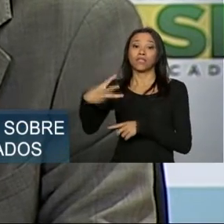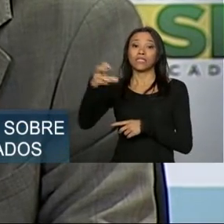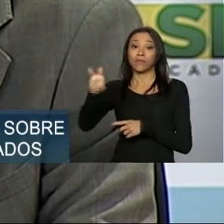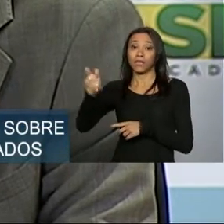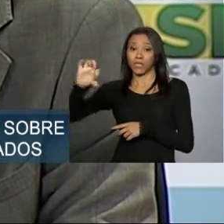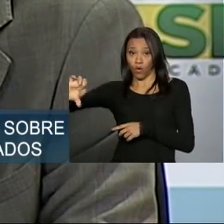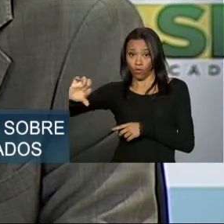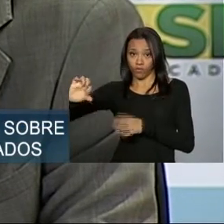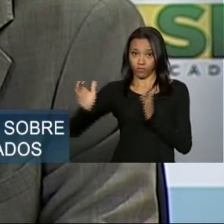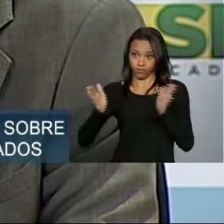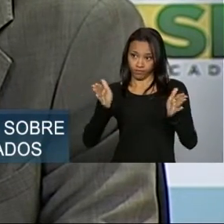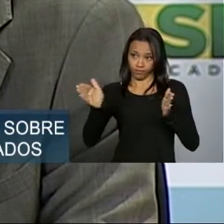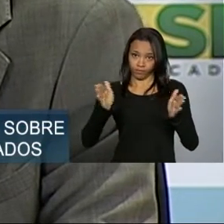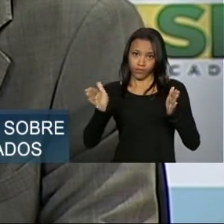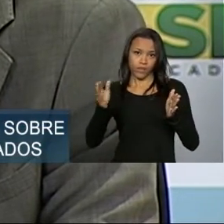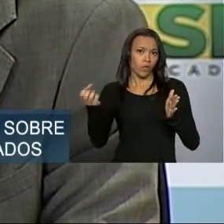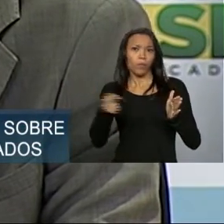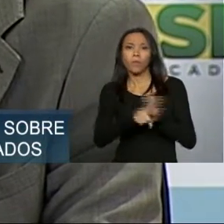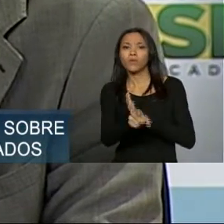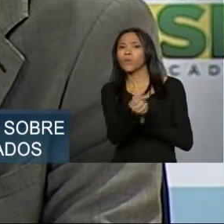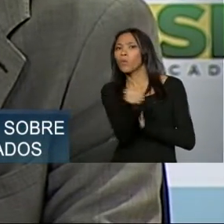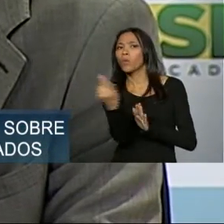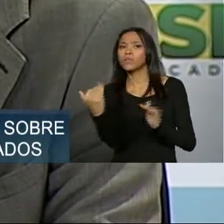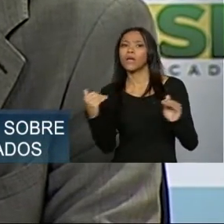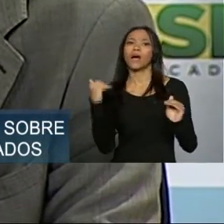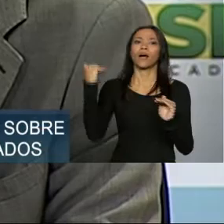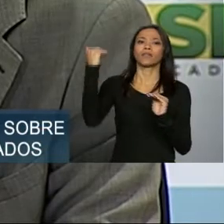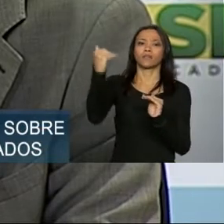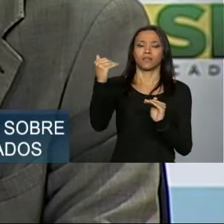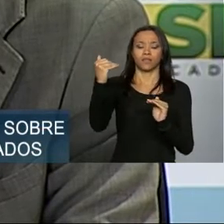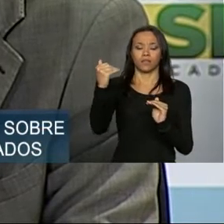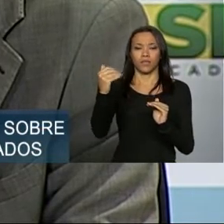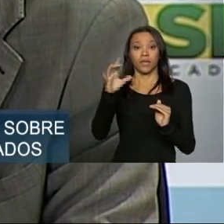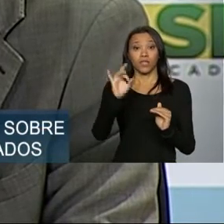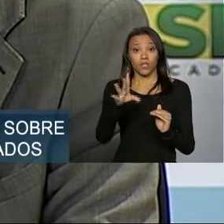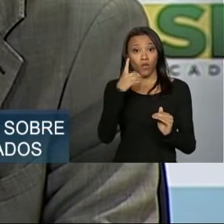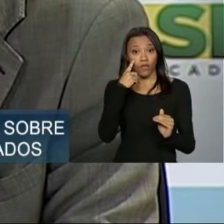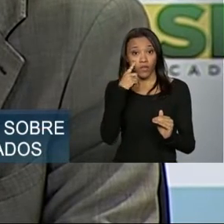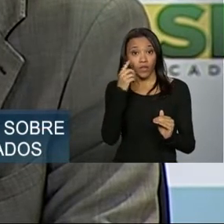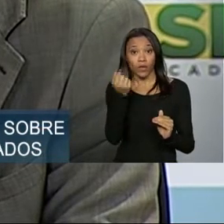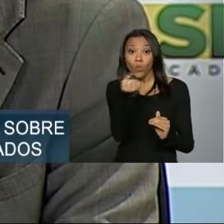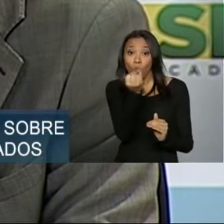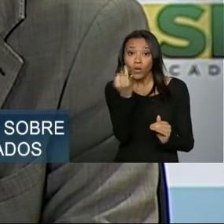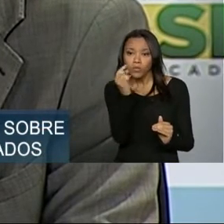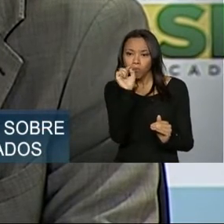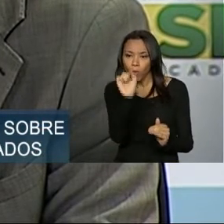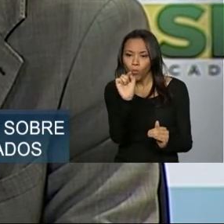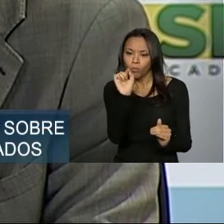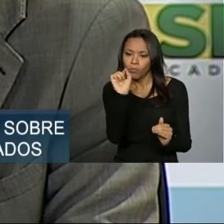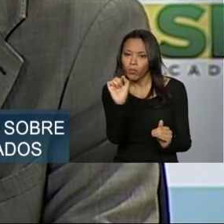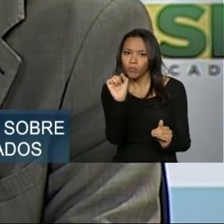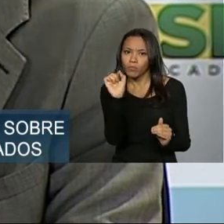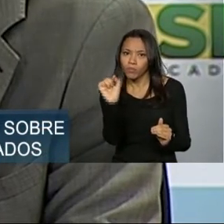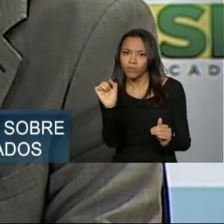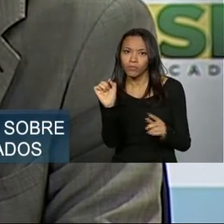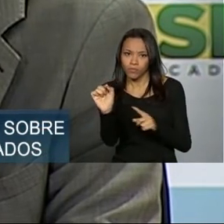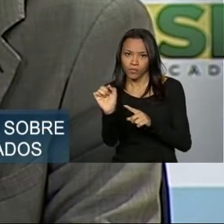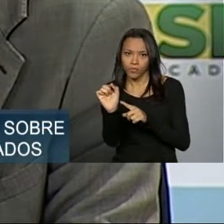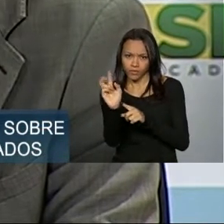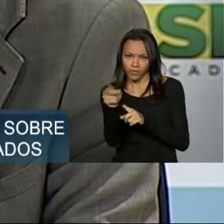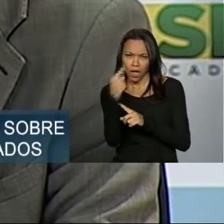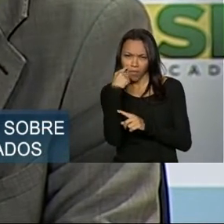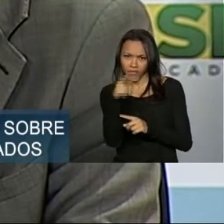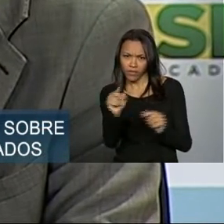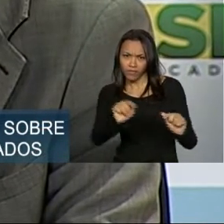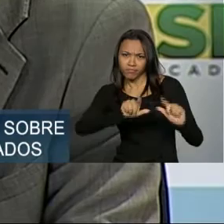Agora, se você quiser dizer, olha, quantos ficaram acima, é só pegar a quantidade de pontinho que tem aqui. Aqui está dando para contar